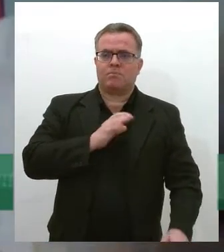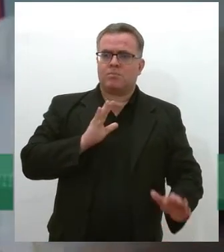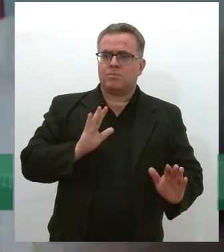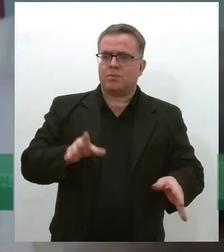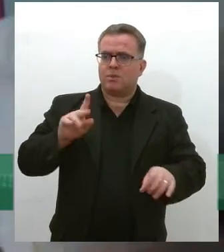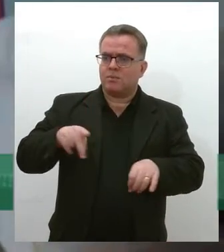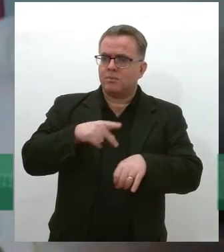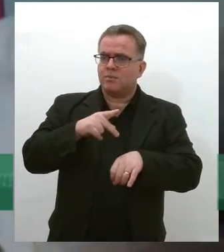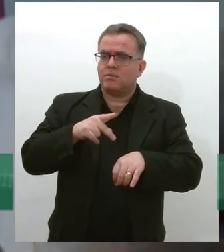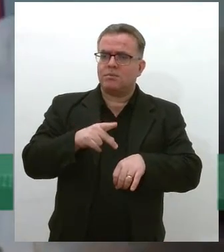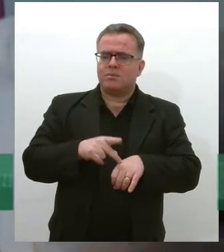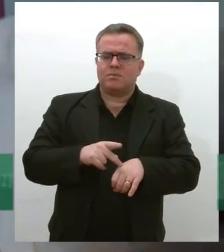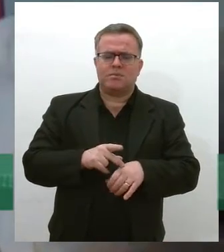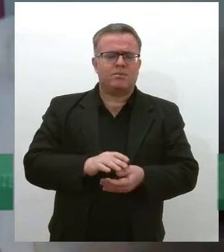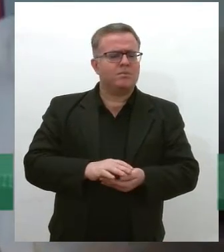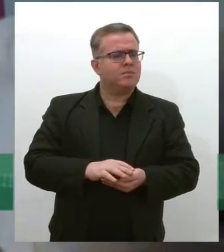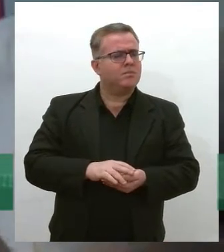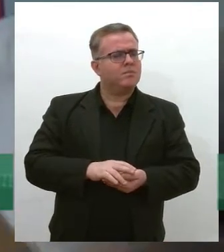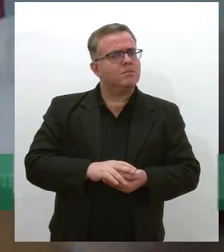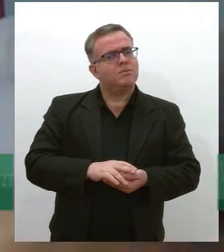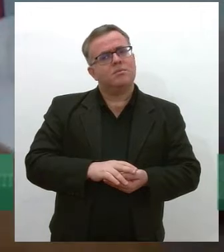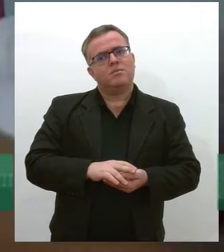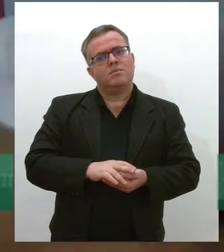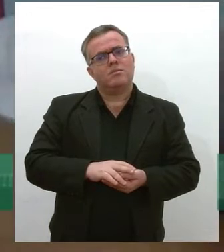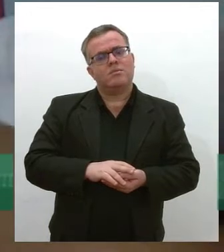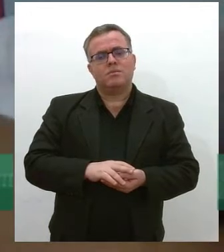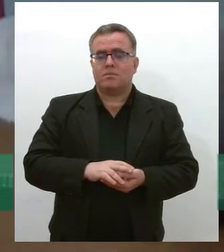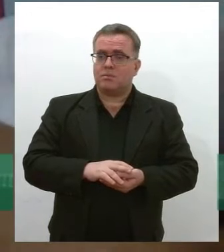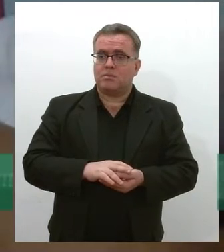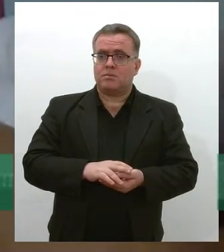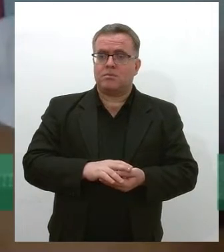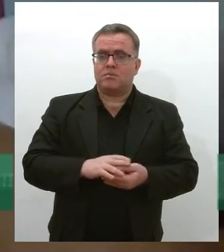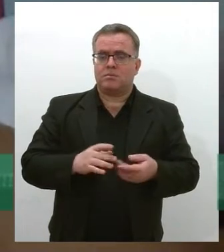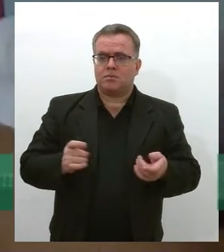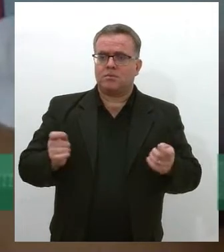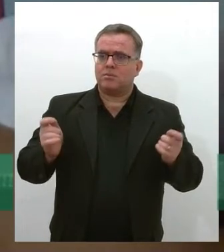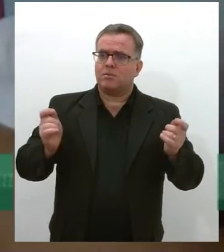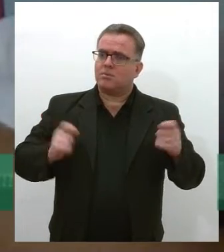os brasileiros que iam começar a lutar contra os portugueses, mas que isso já